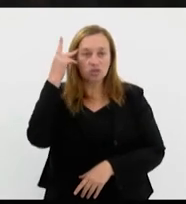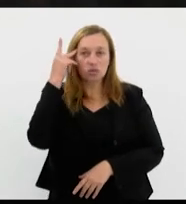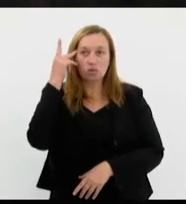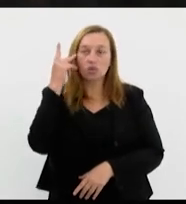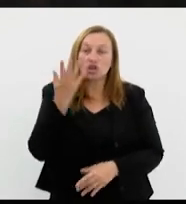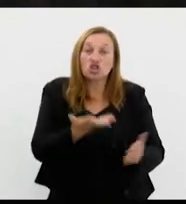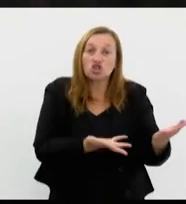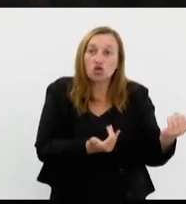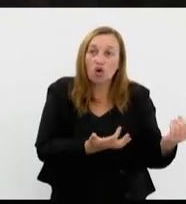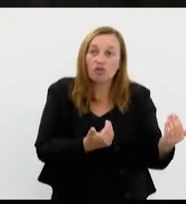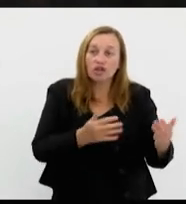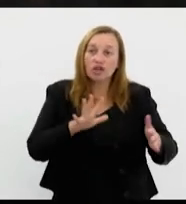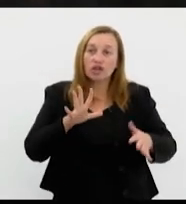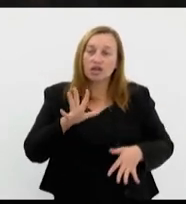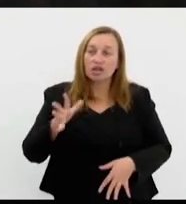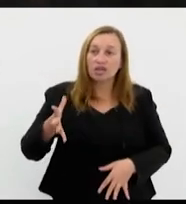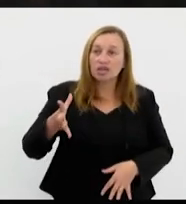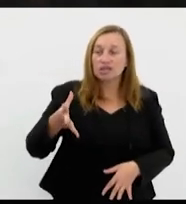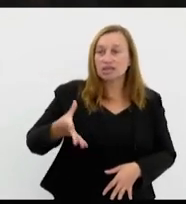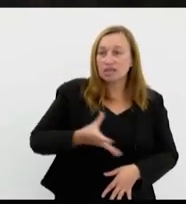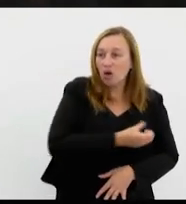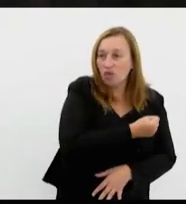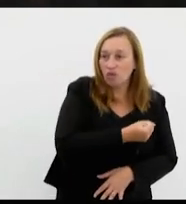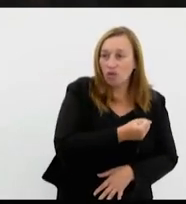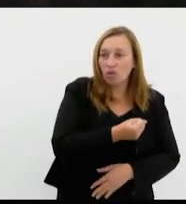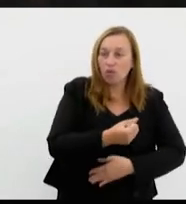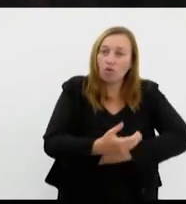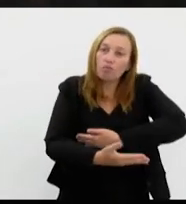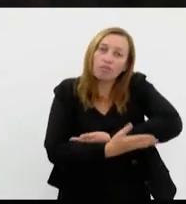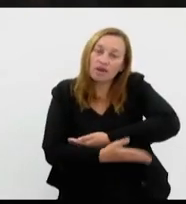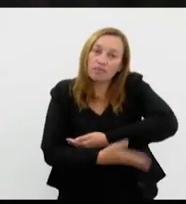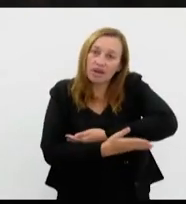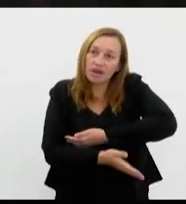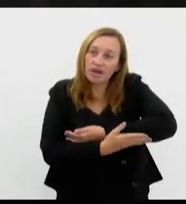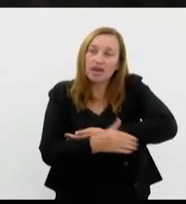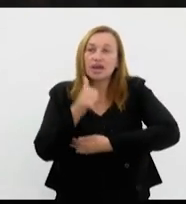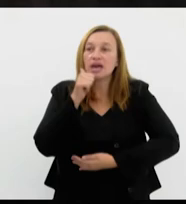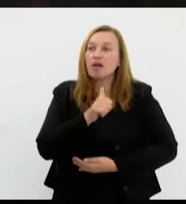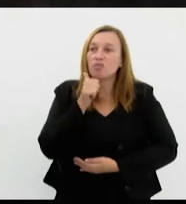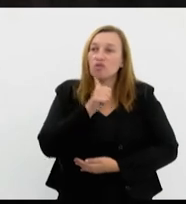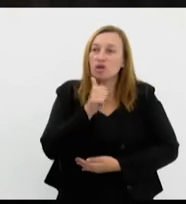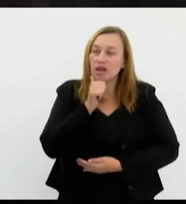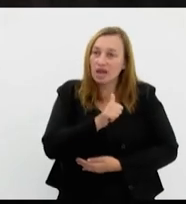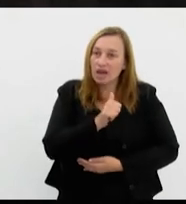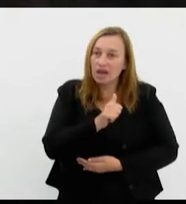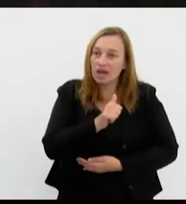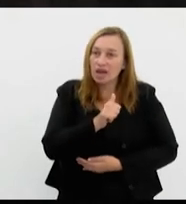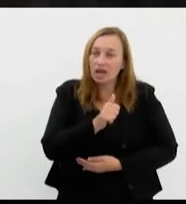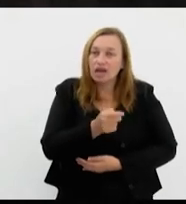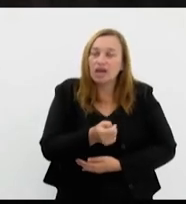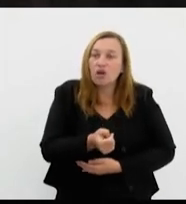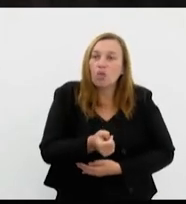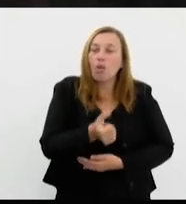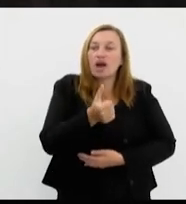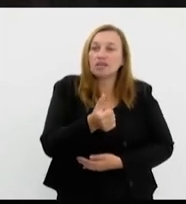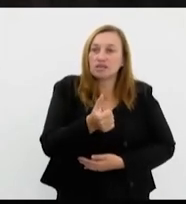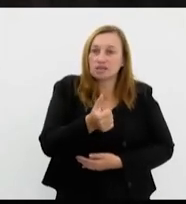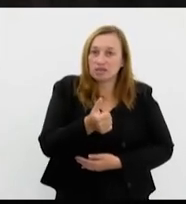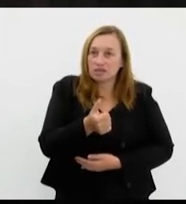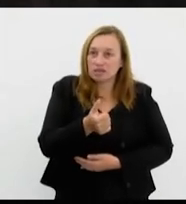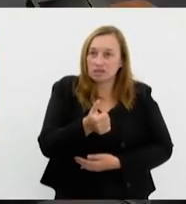que salvou a senhora e a criança num carro que estava sendo levado pelas correntezas. Como é que era o nome dele